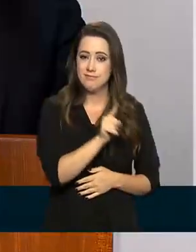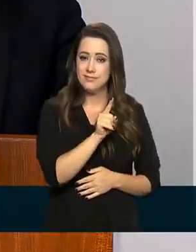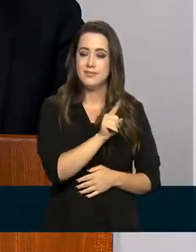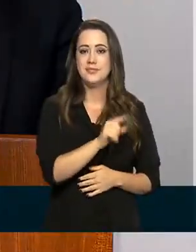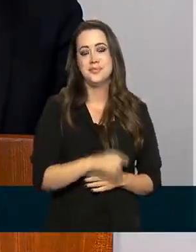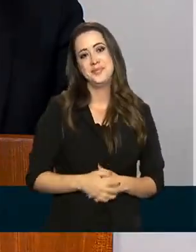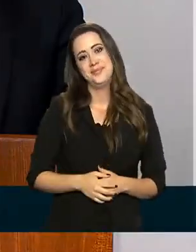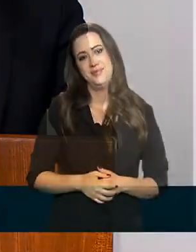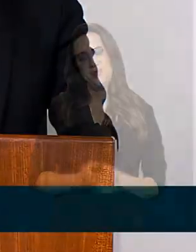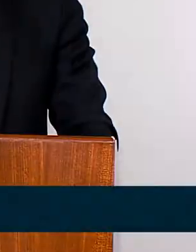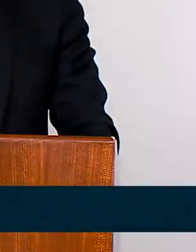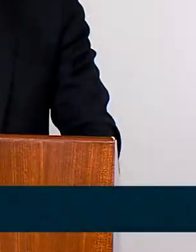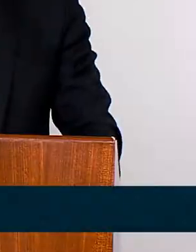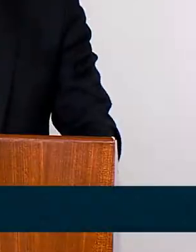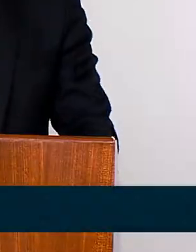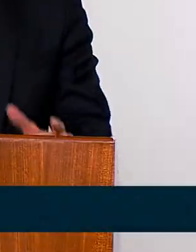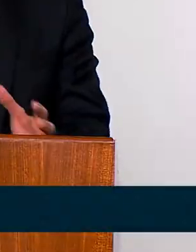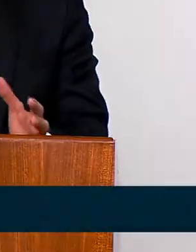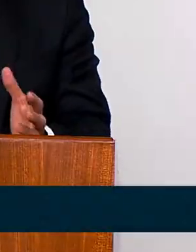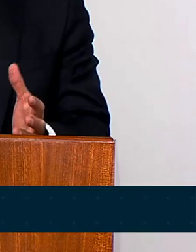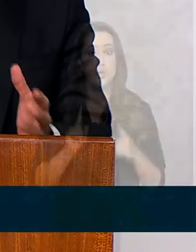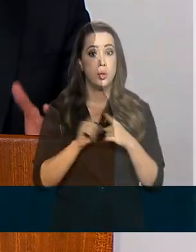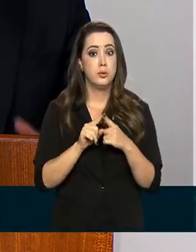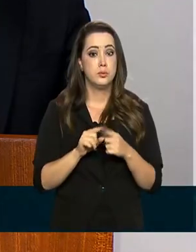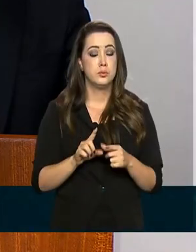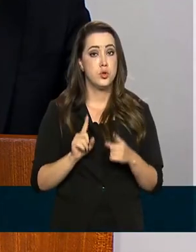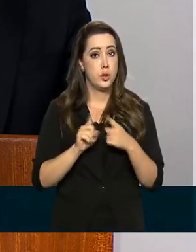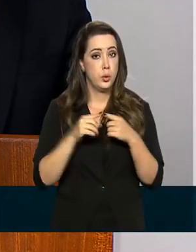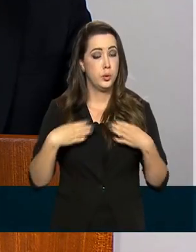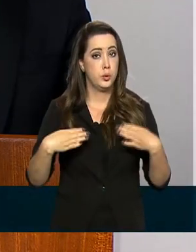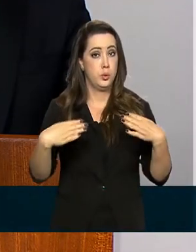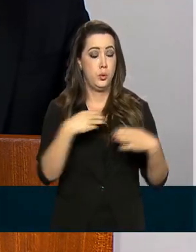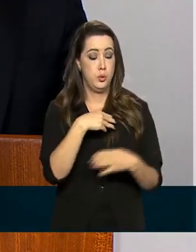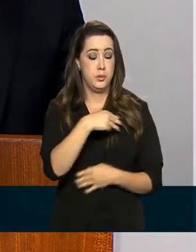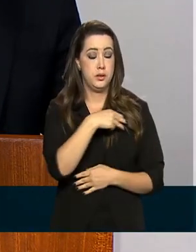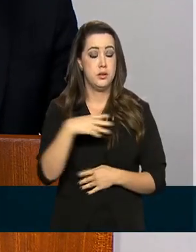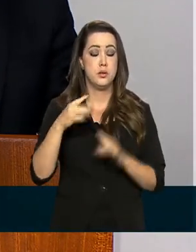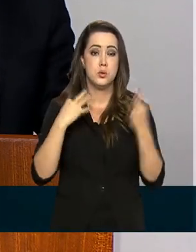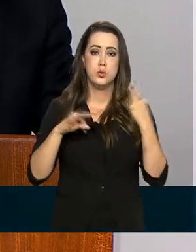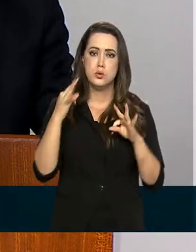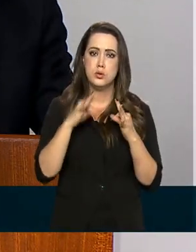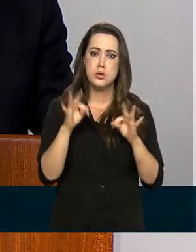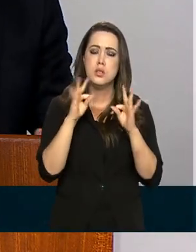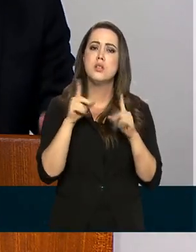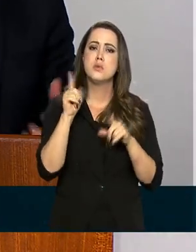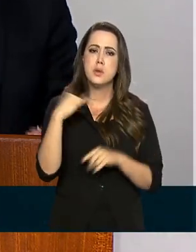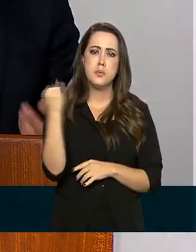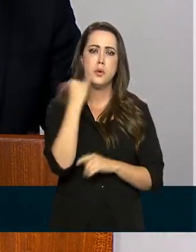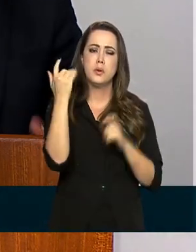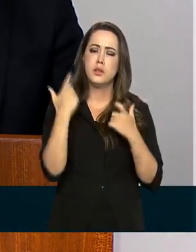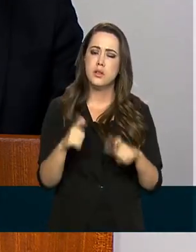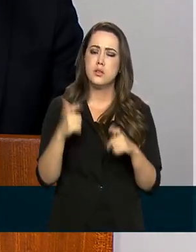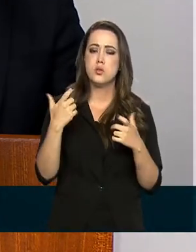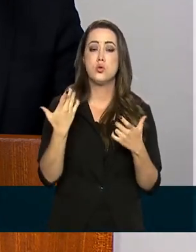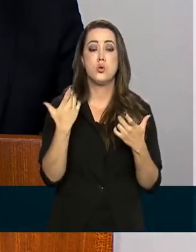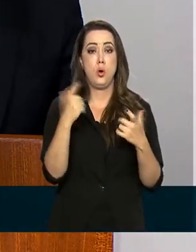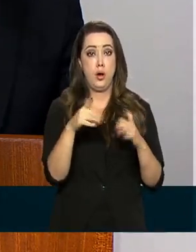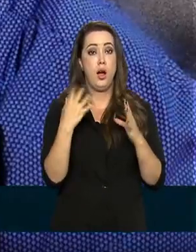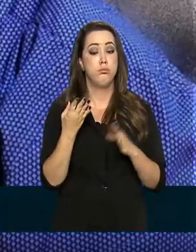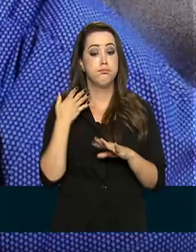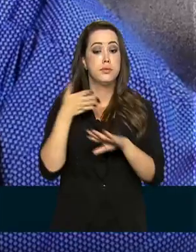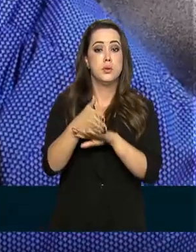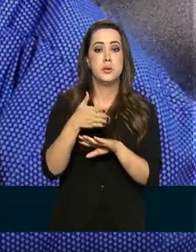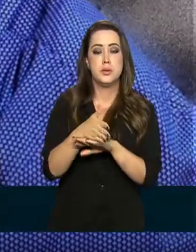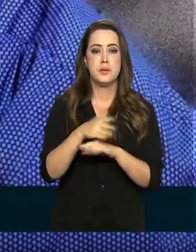De acordo com o ministro do Turismo, a cultura é um fator importante na divulgação dos destinos nacionais. Segundo